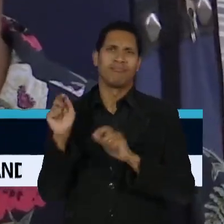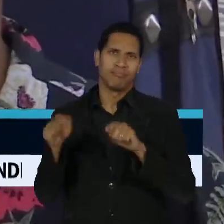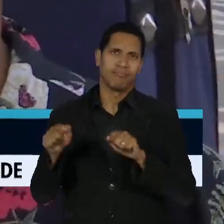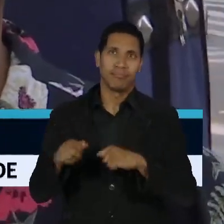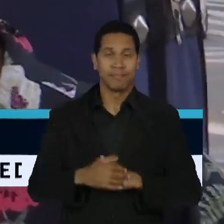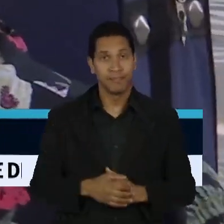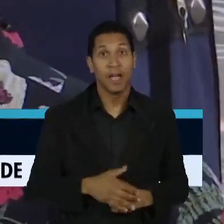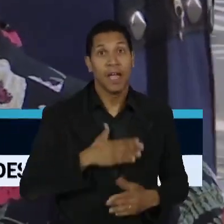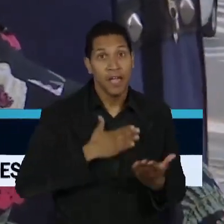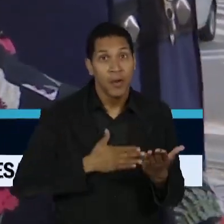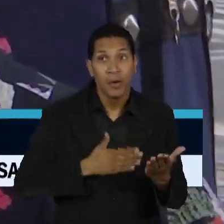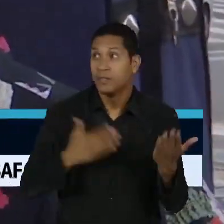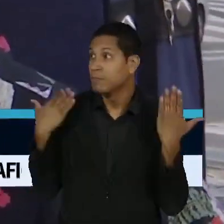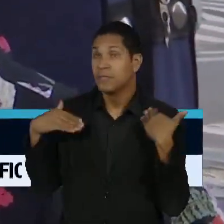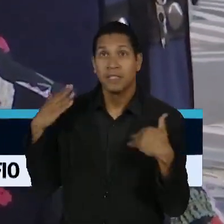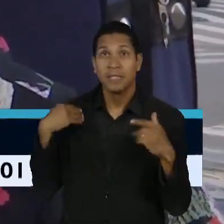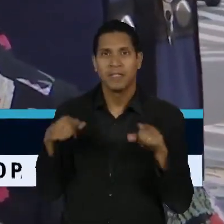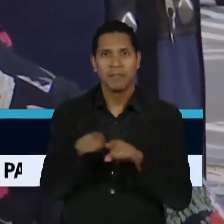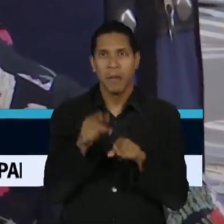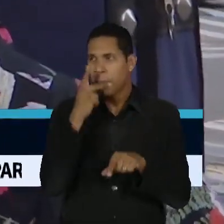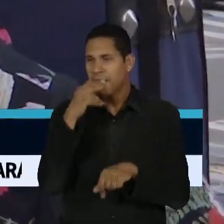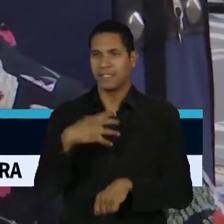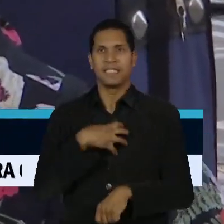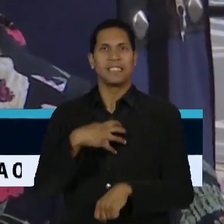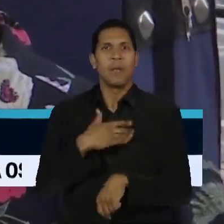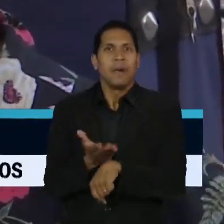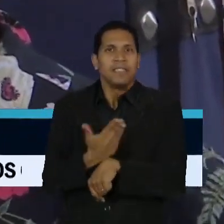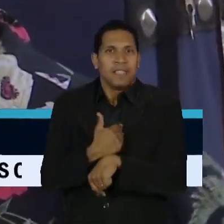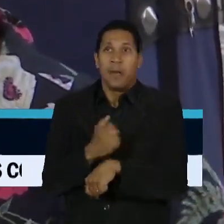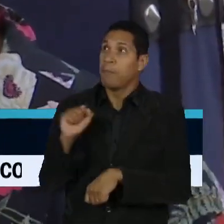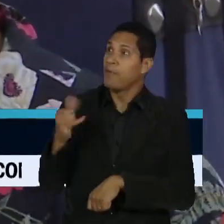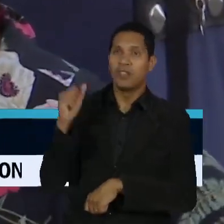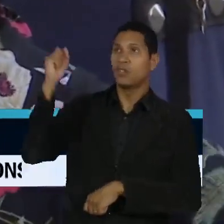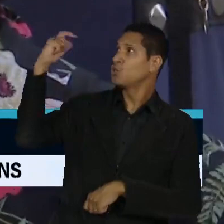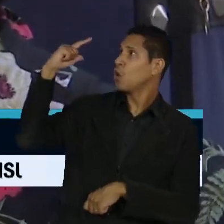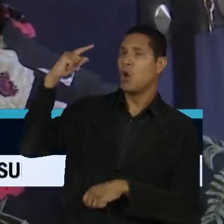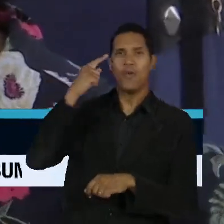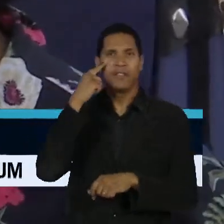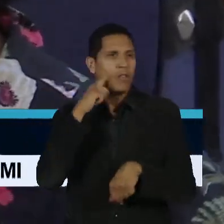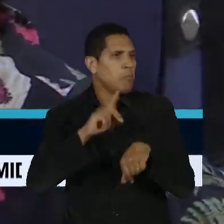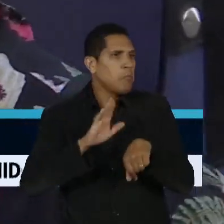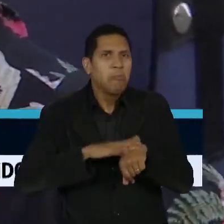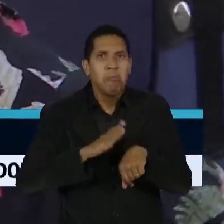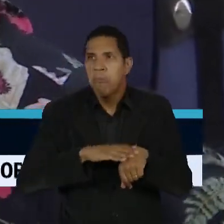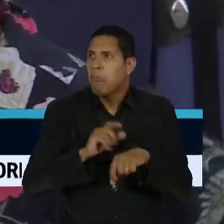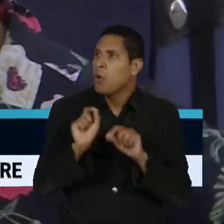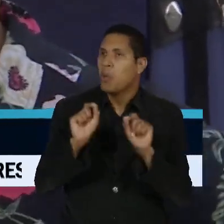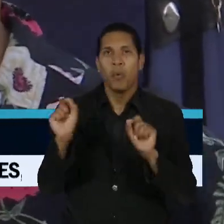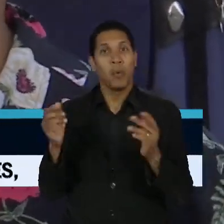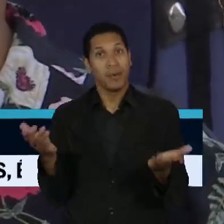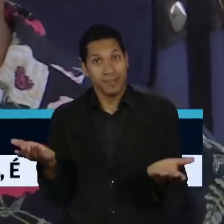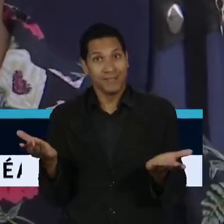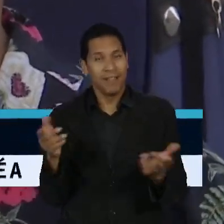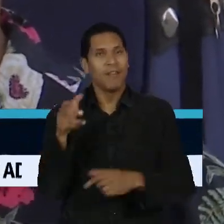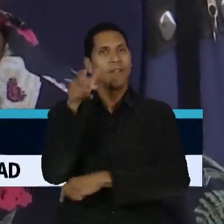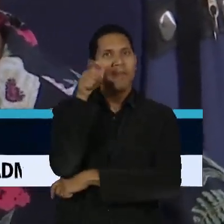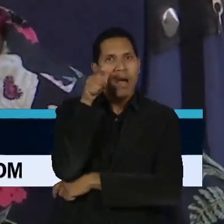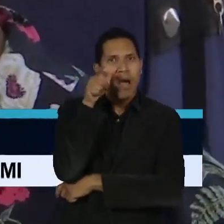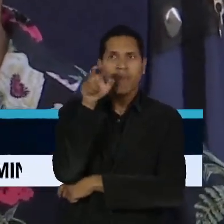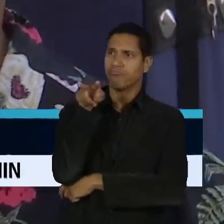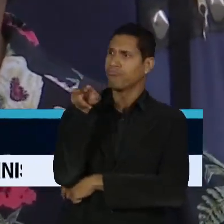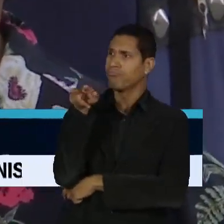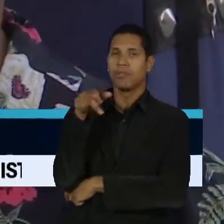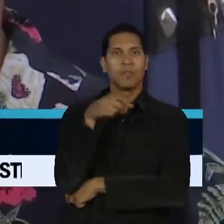Eu gosto de sair parece que tá saindo mais cedo e aproveitar o solda você faz alguma coisa sei lá por exemplo parar ali admirar um pouco à vista